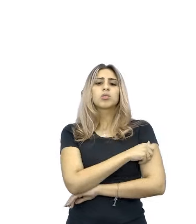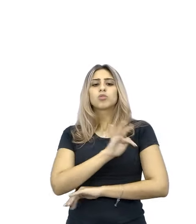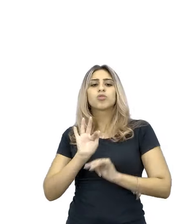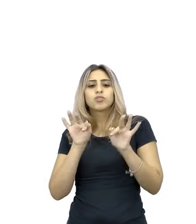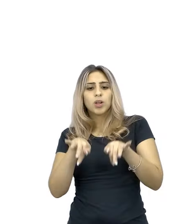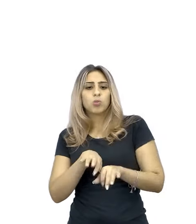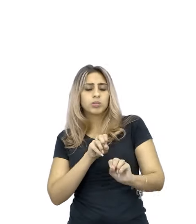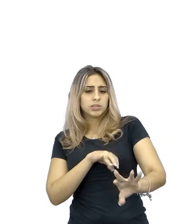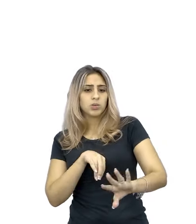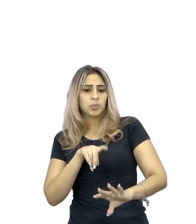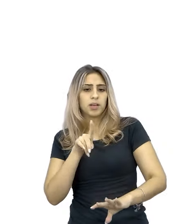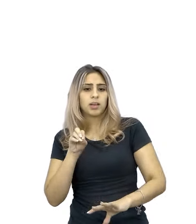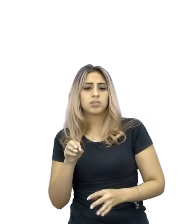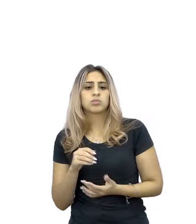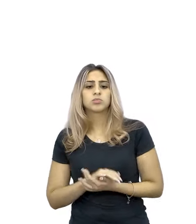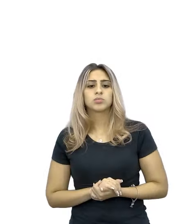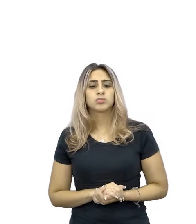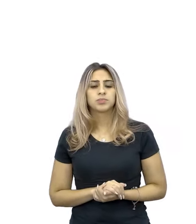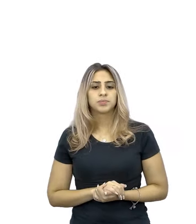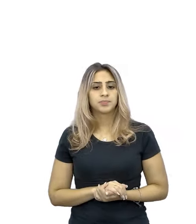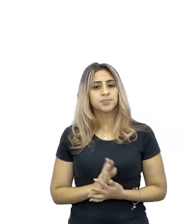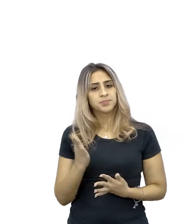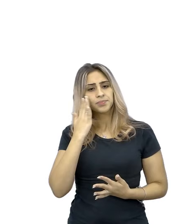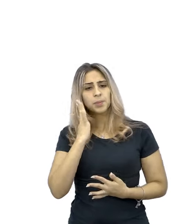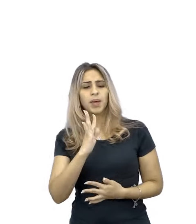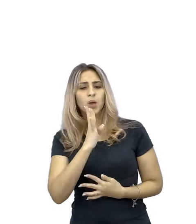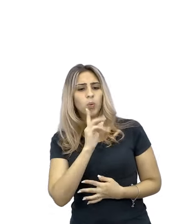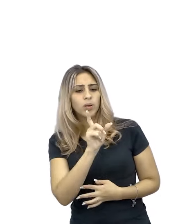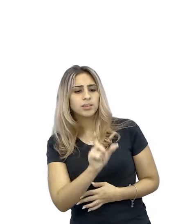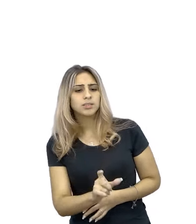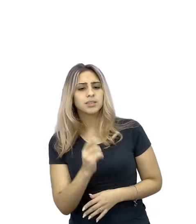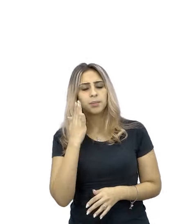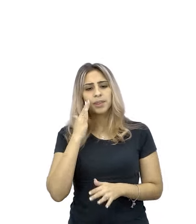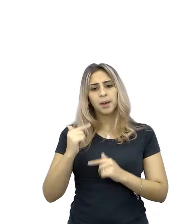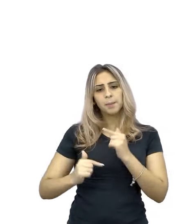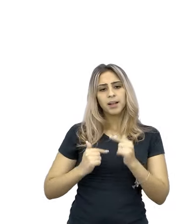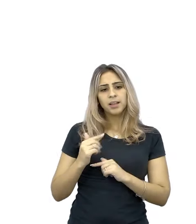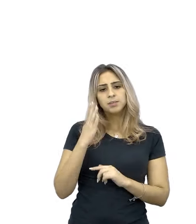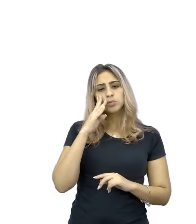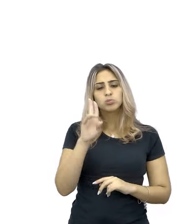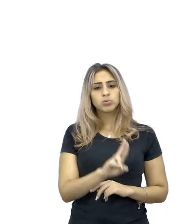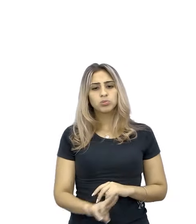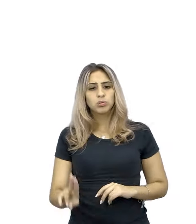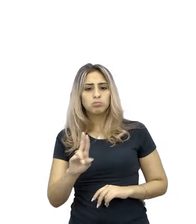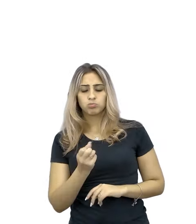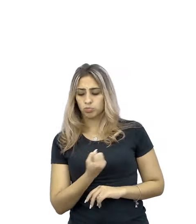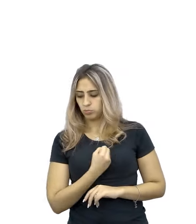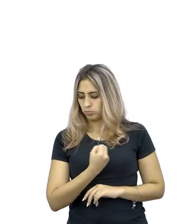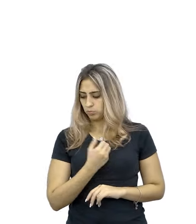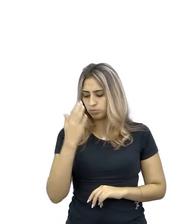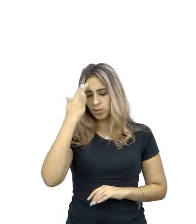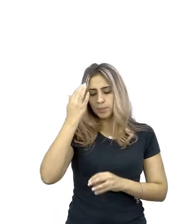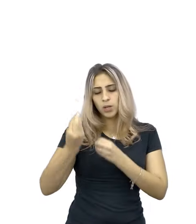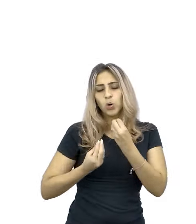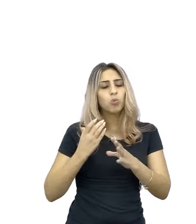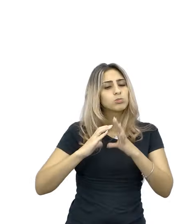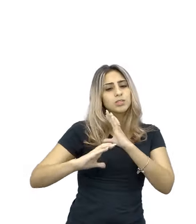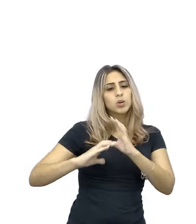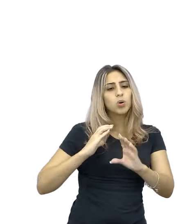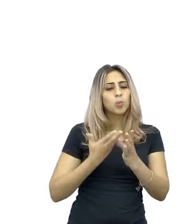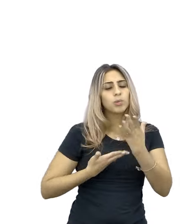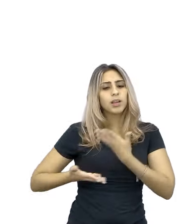do nosso ensino médio, ser um aluno letrado, saber reconhecer, saber trabalhar, saber utilizar os números, saber se